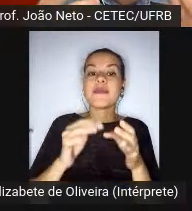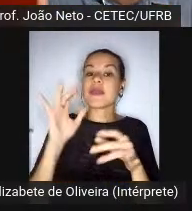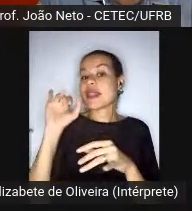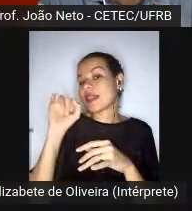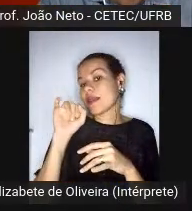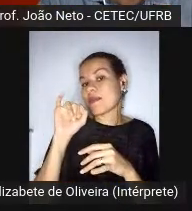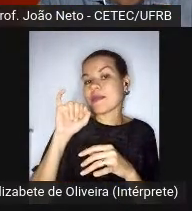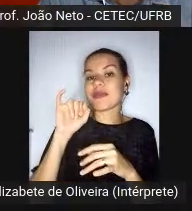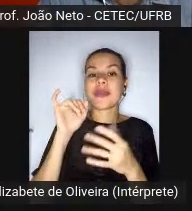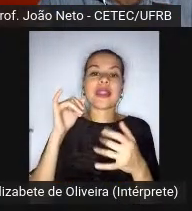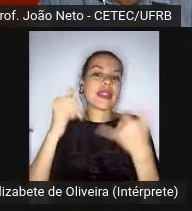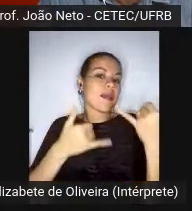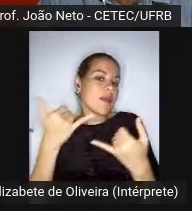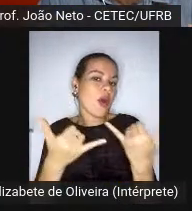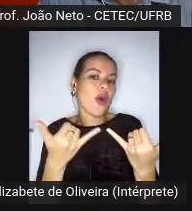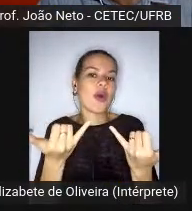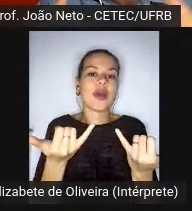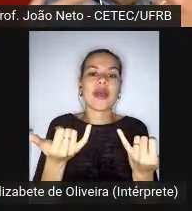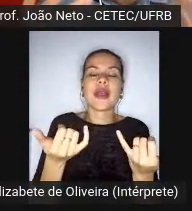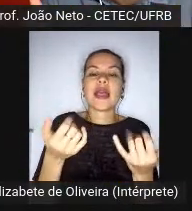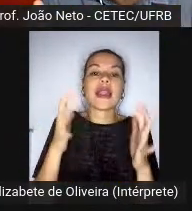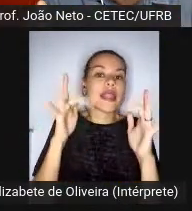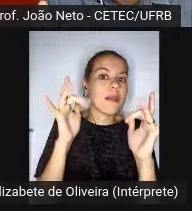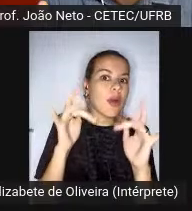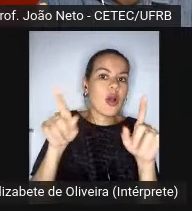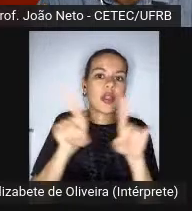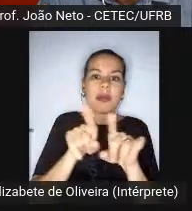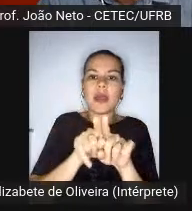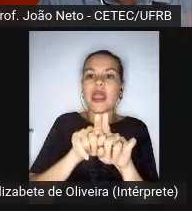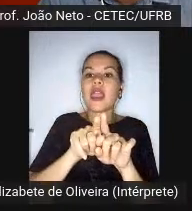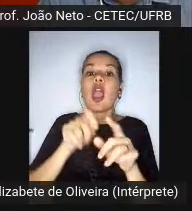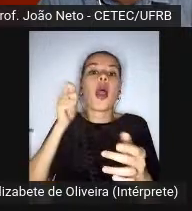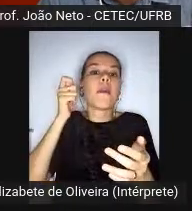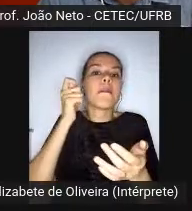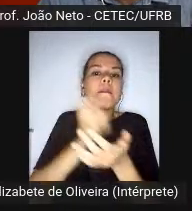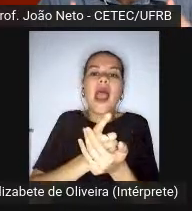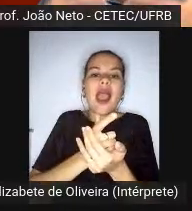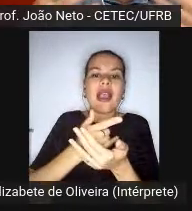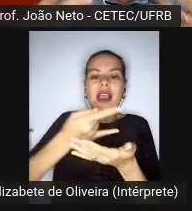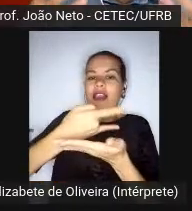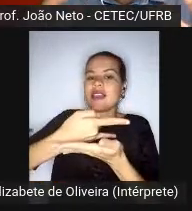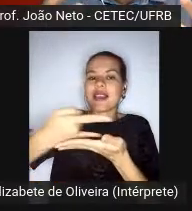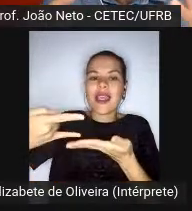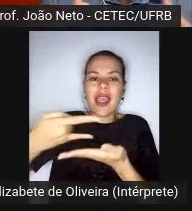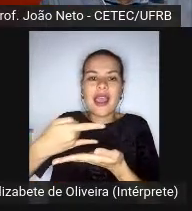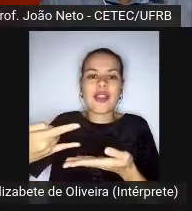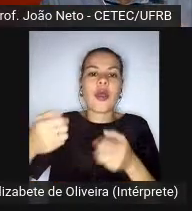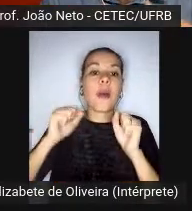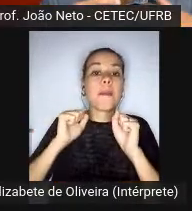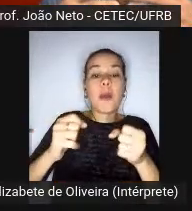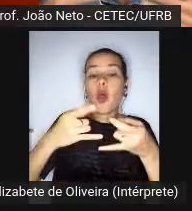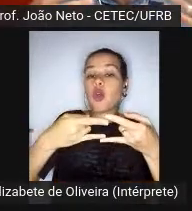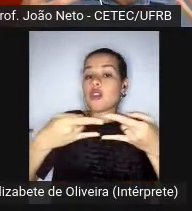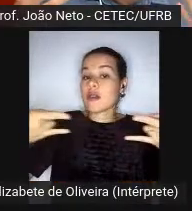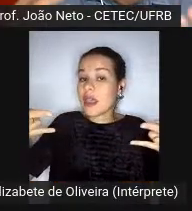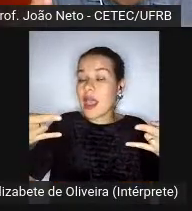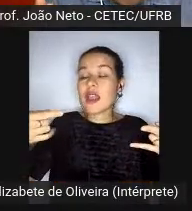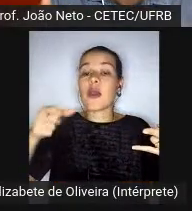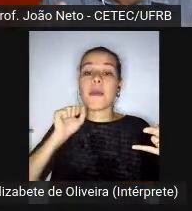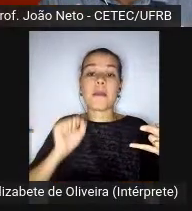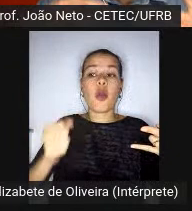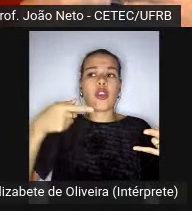conseguir comprar ingressos para conseguir a praia eu vejo então que nós temos aí um